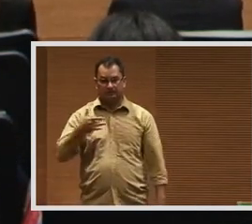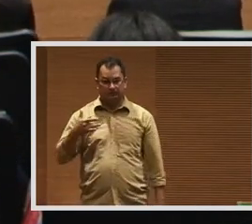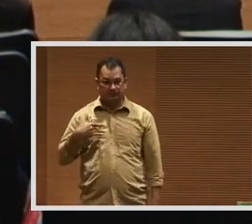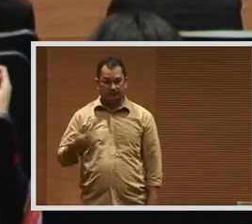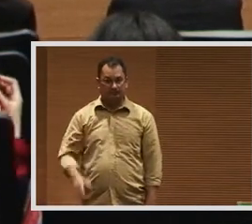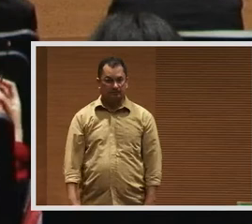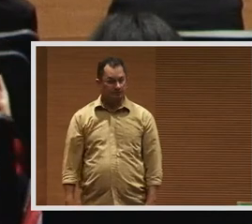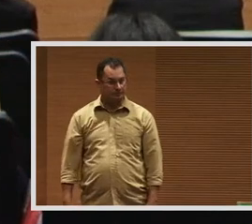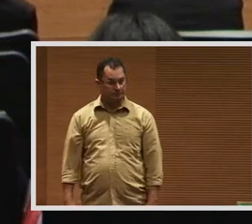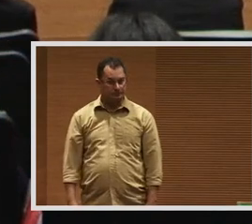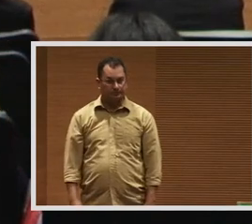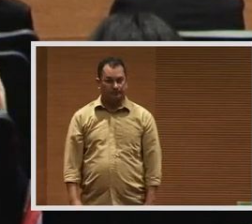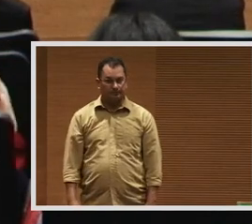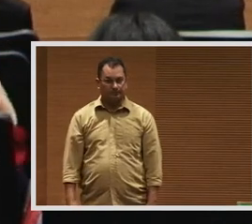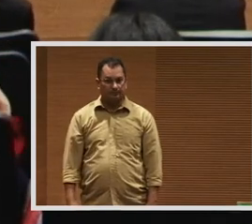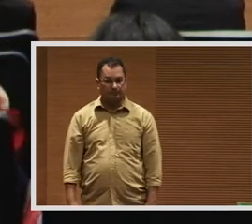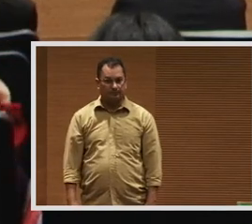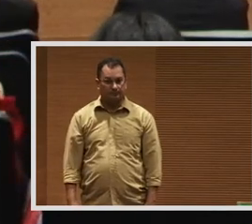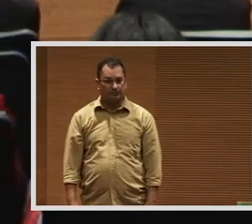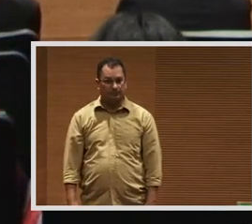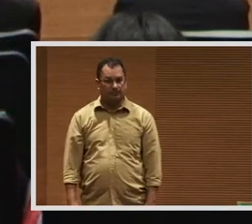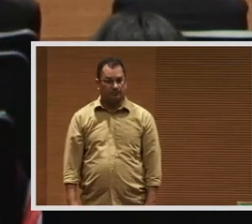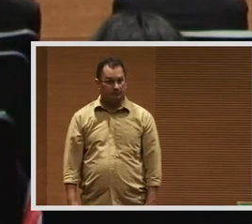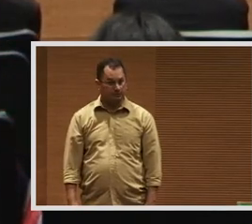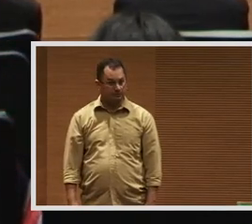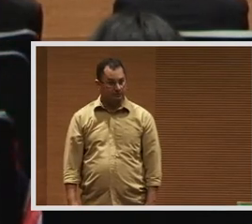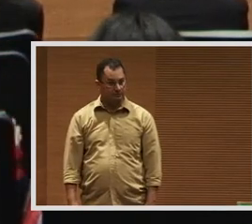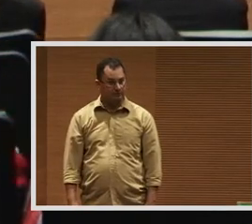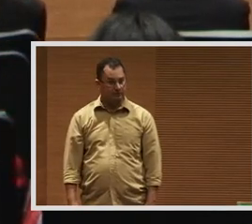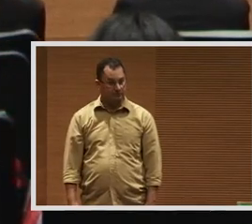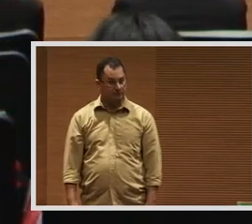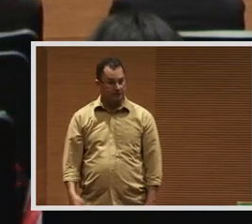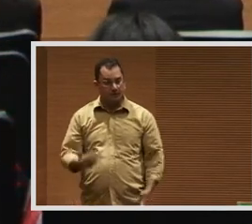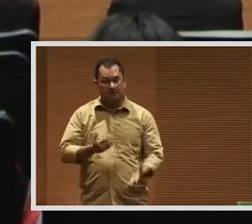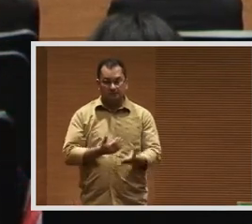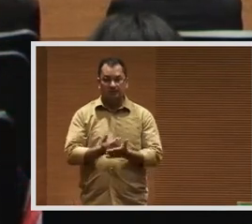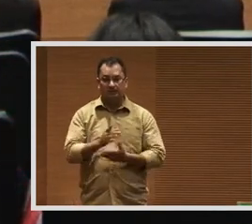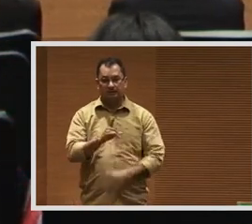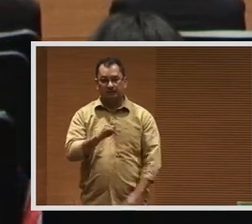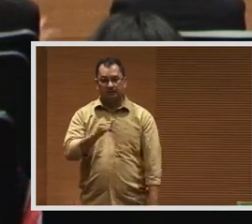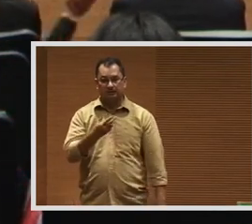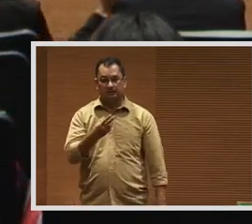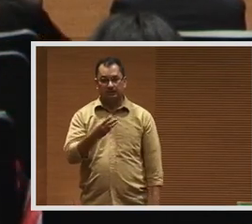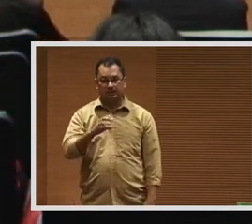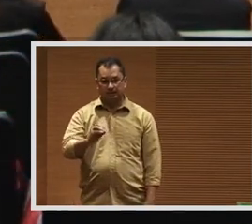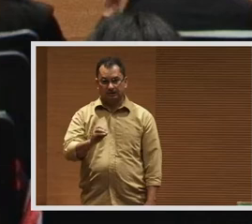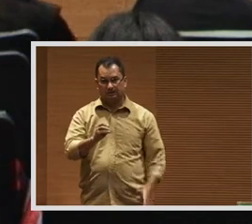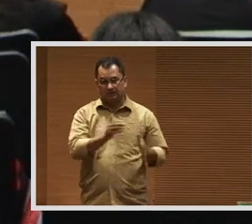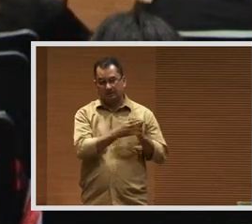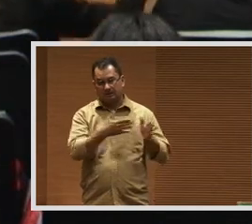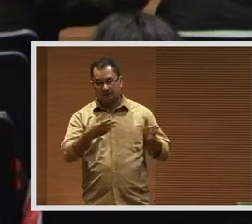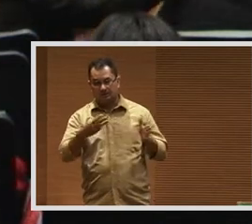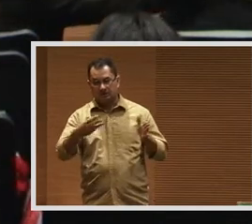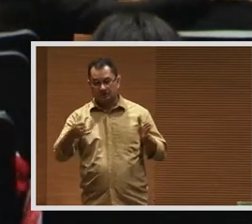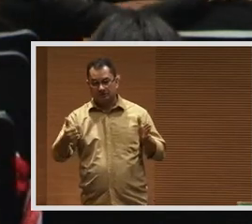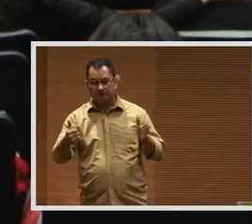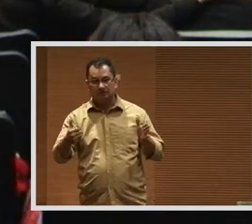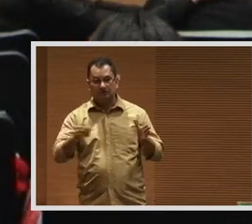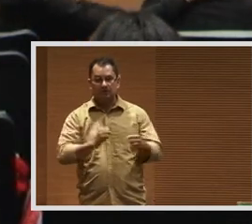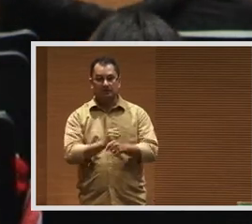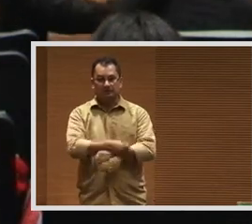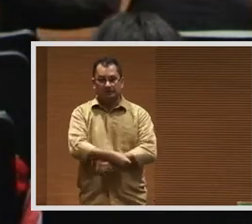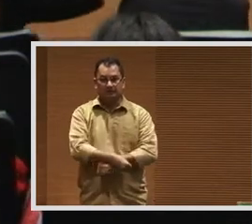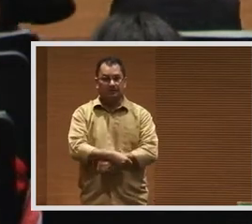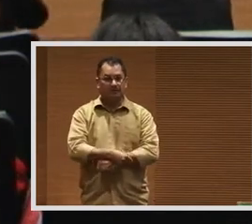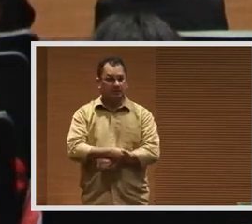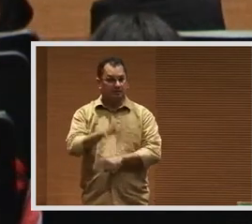Nós estamos lá, exatamente, começou também no dia 30, né, vai até o dia 31, um seminário internacional de